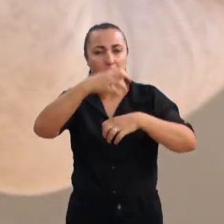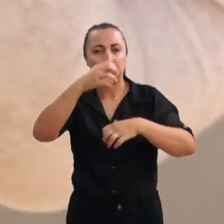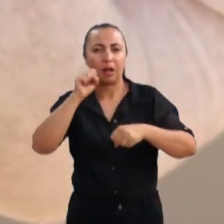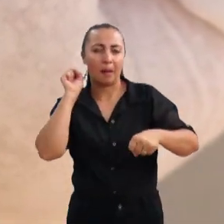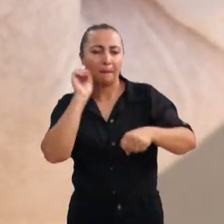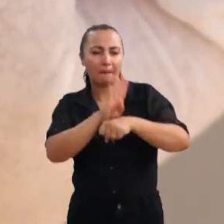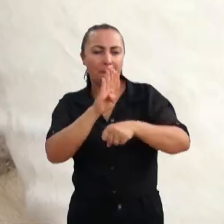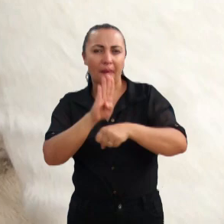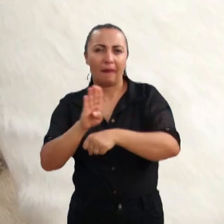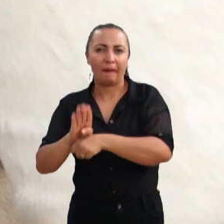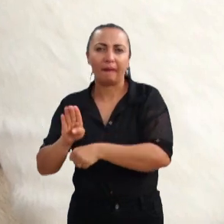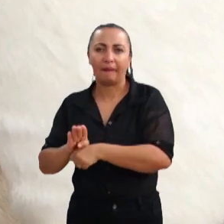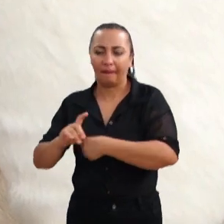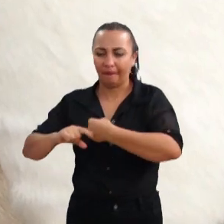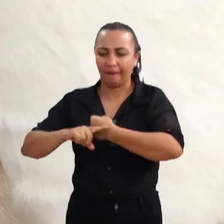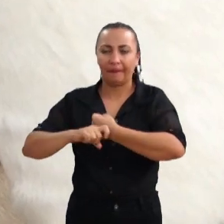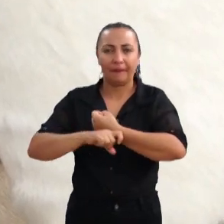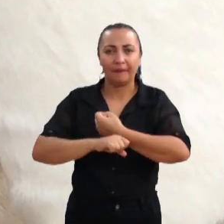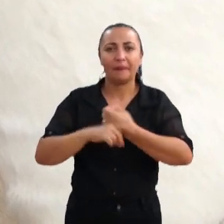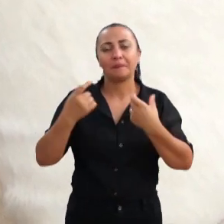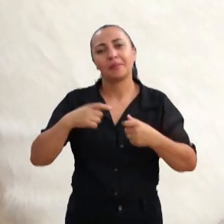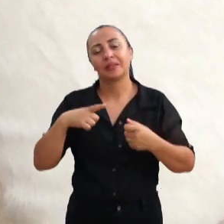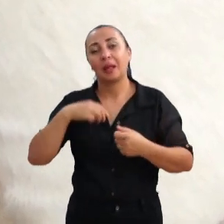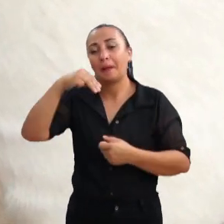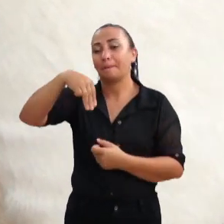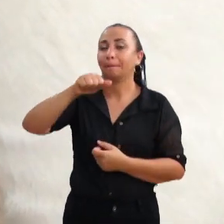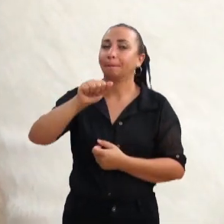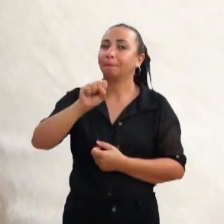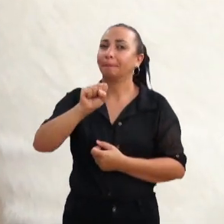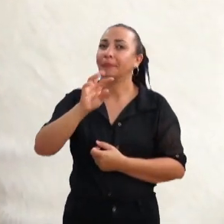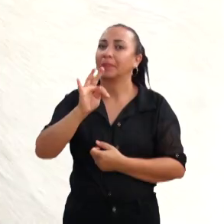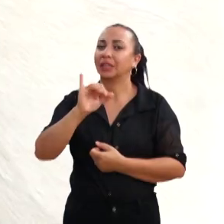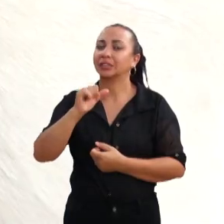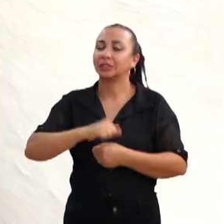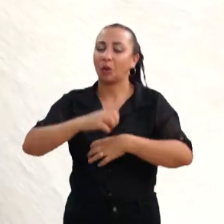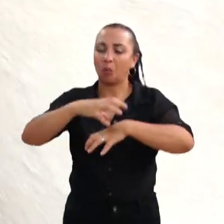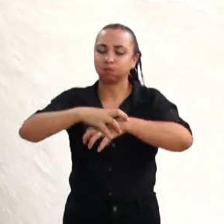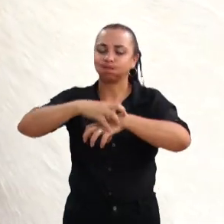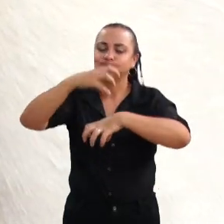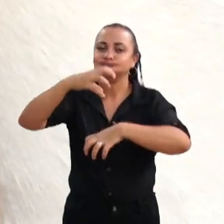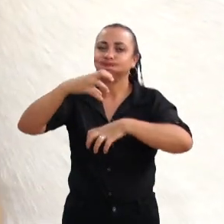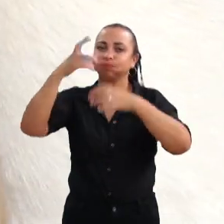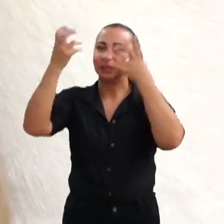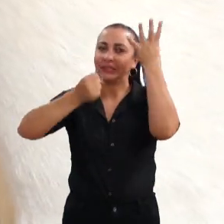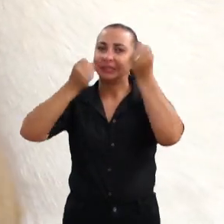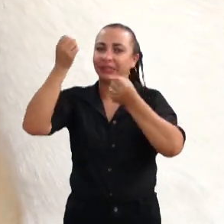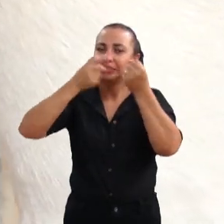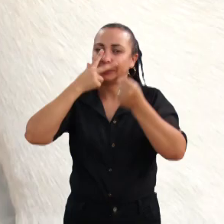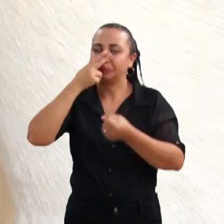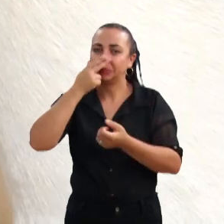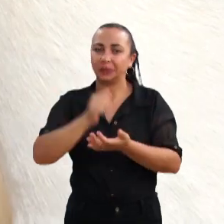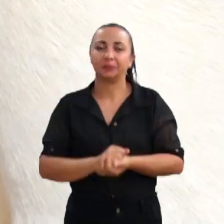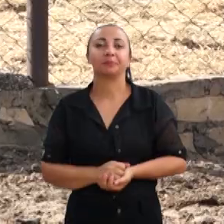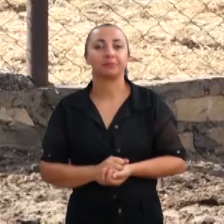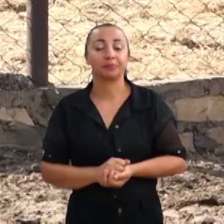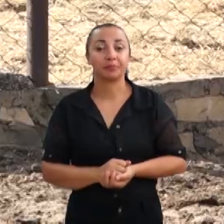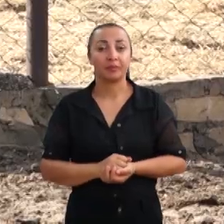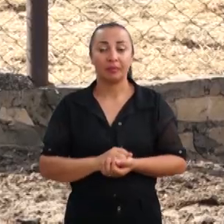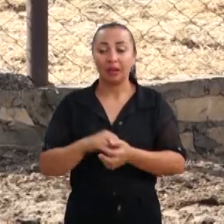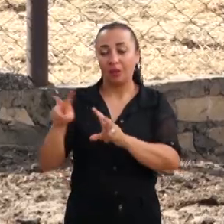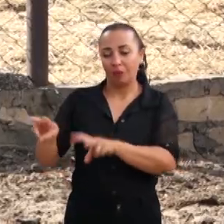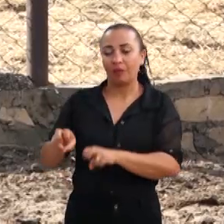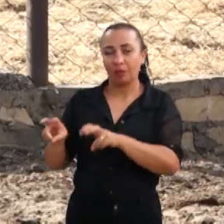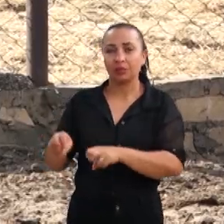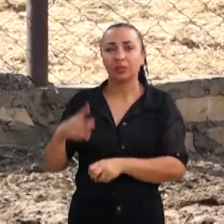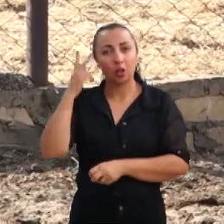expostos a bactérias, que podem causar doenças como a mastite, que é uma inflamação na parte mamária dos bichos. Nas